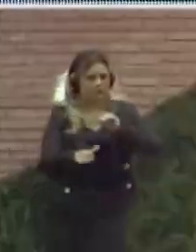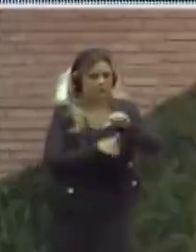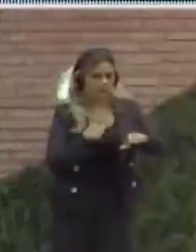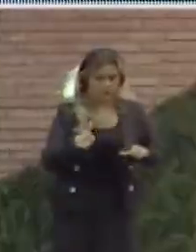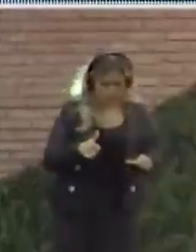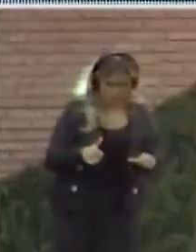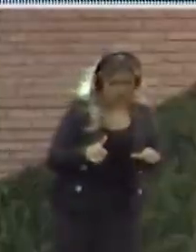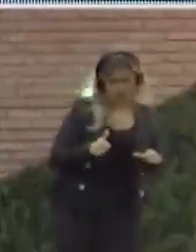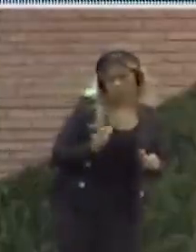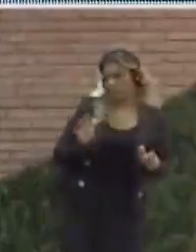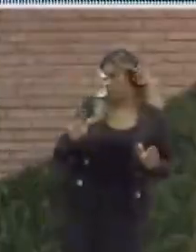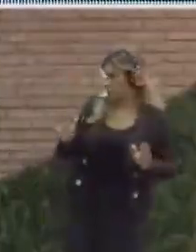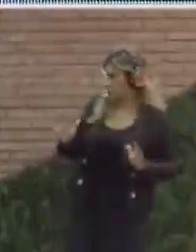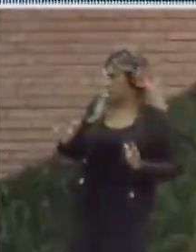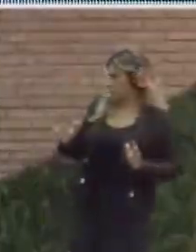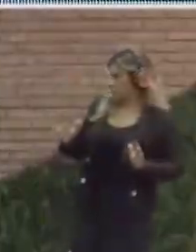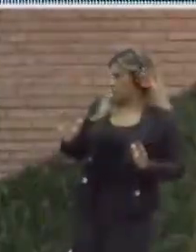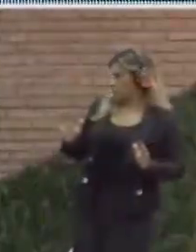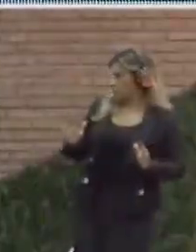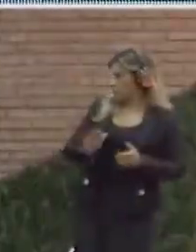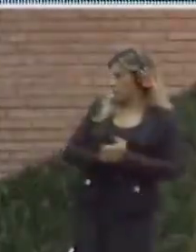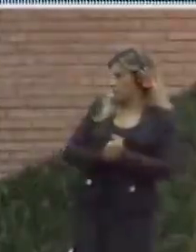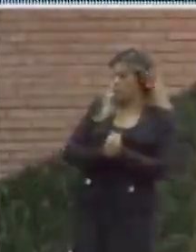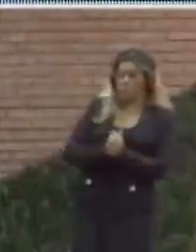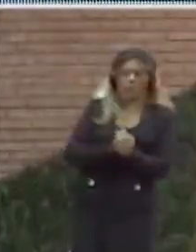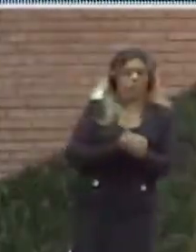vital para o país.